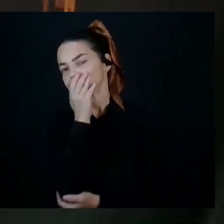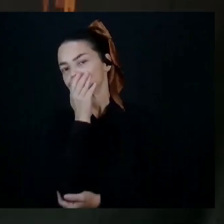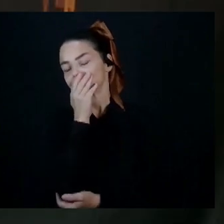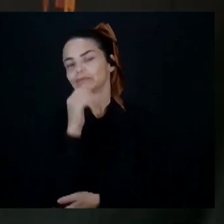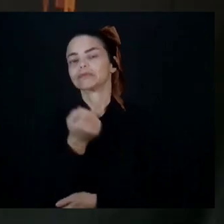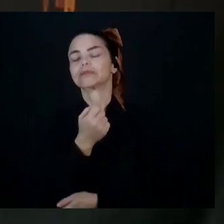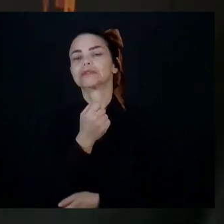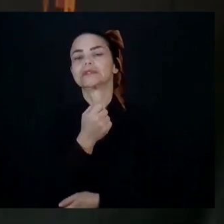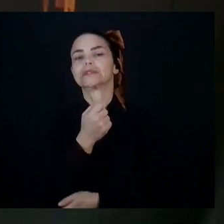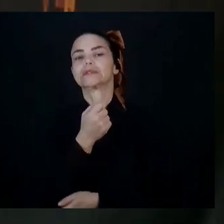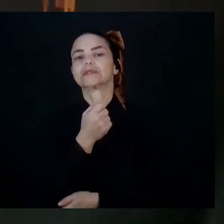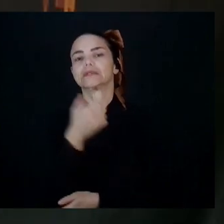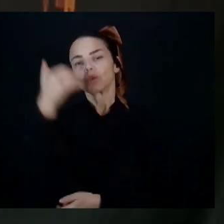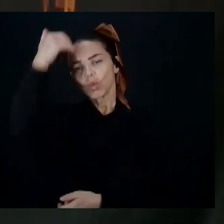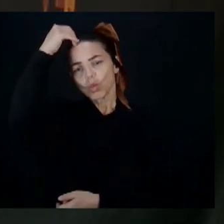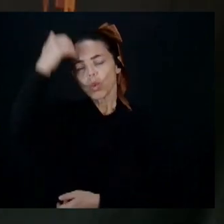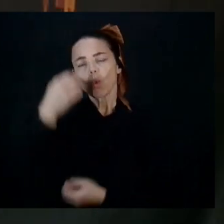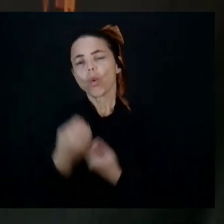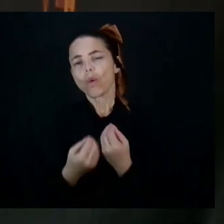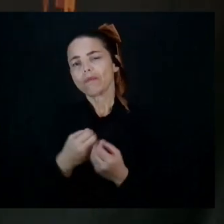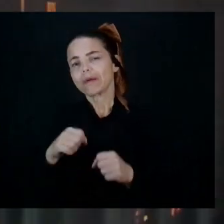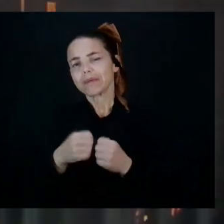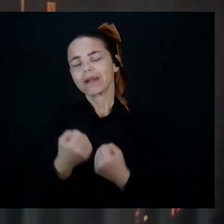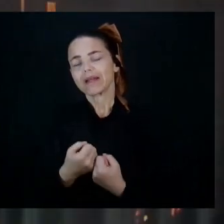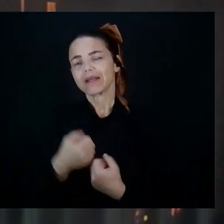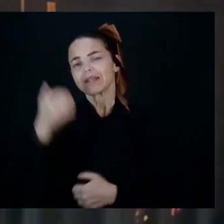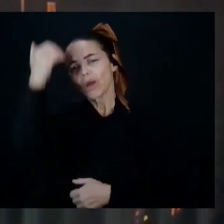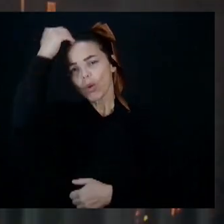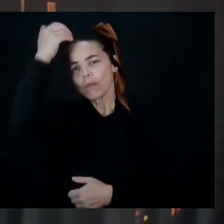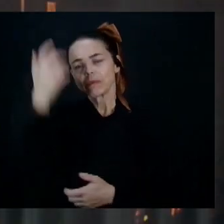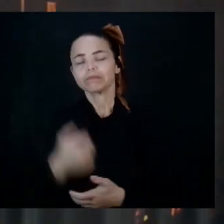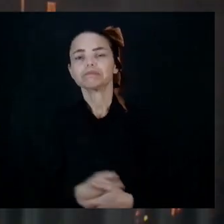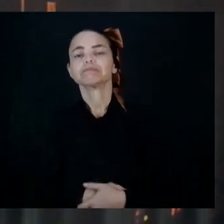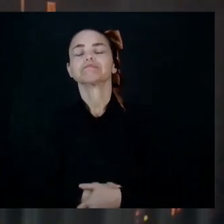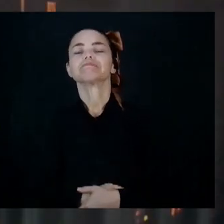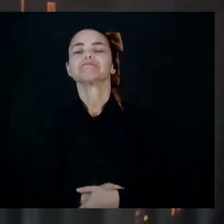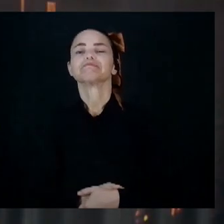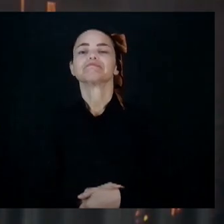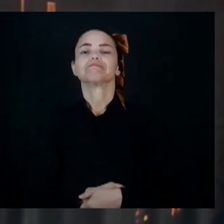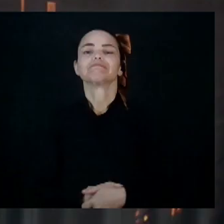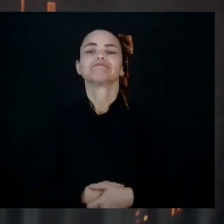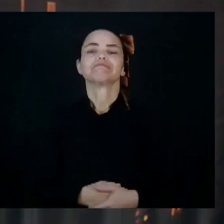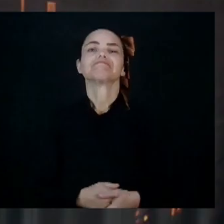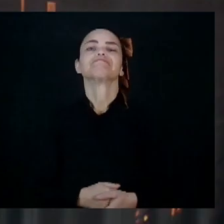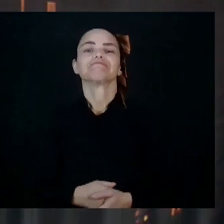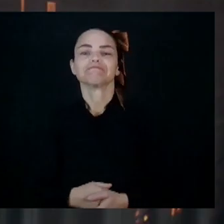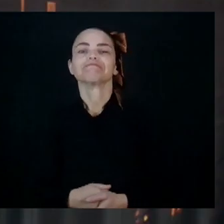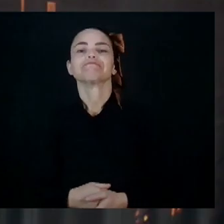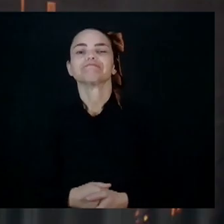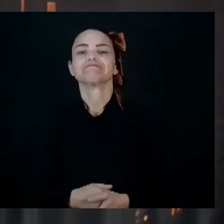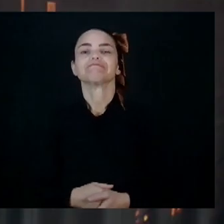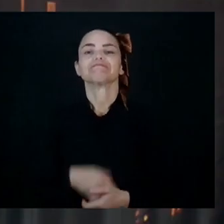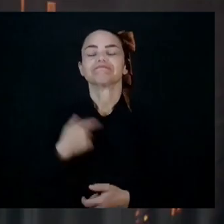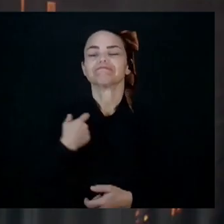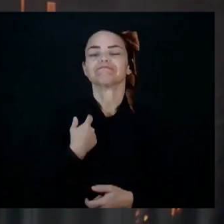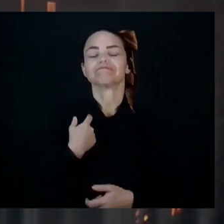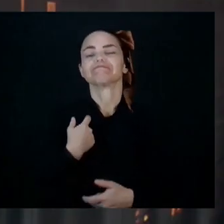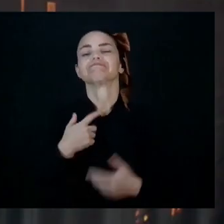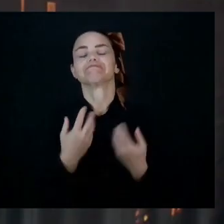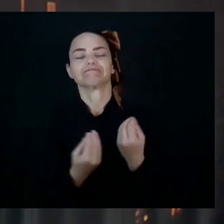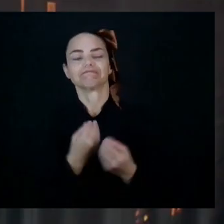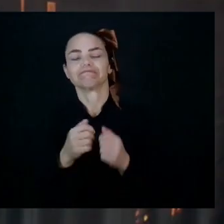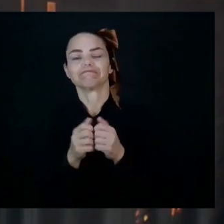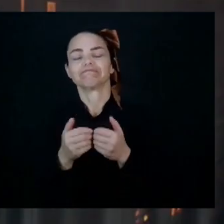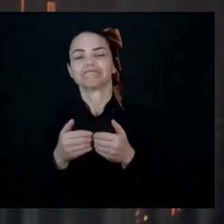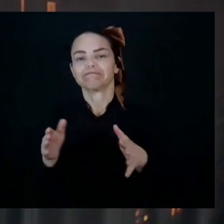de culpa? Olha isso, professor. É uma pergunta que ela tá uma coisa meio ampla, assim, né? A